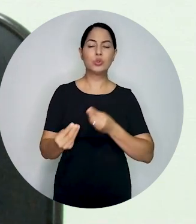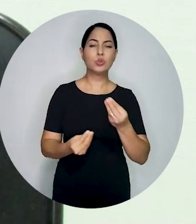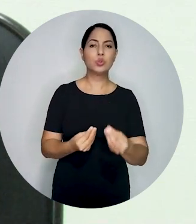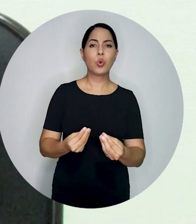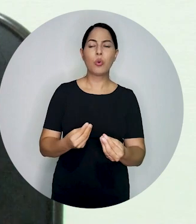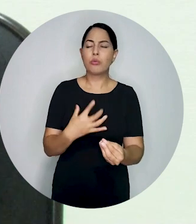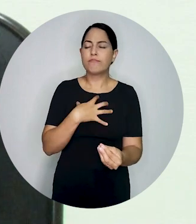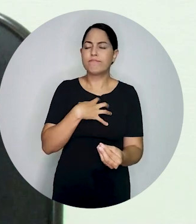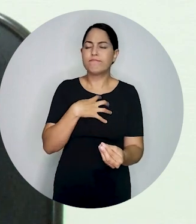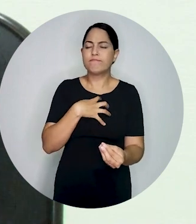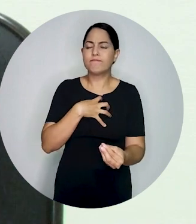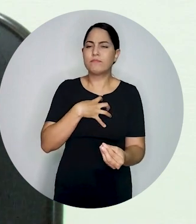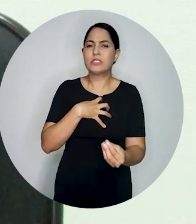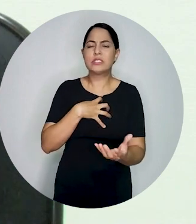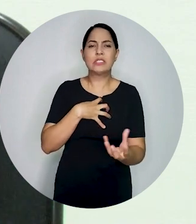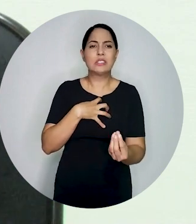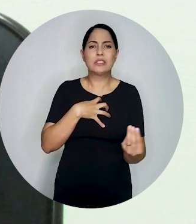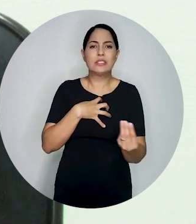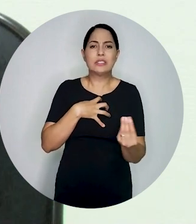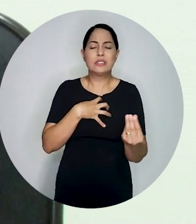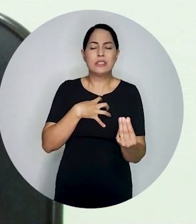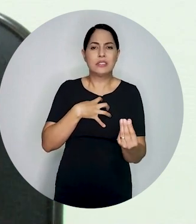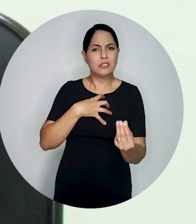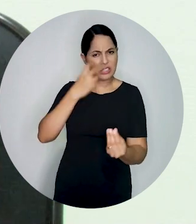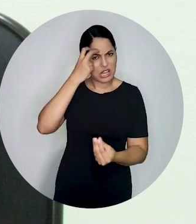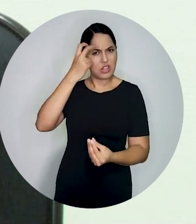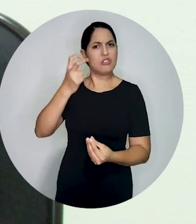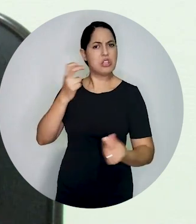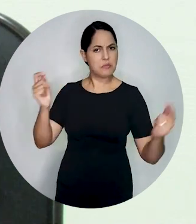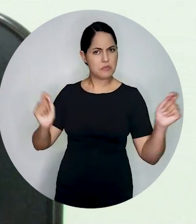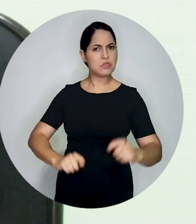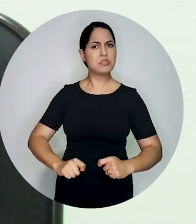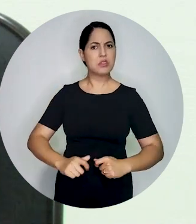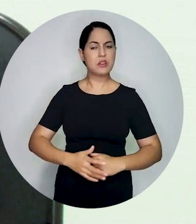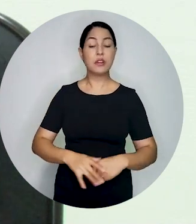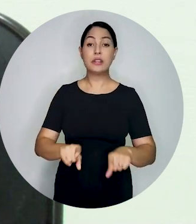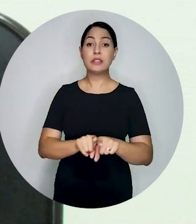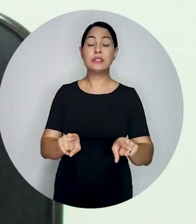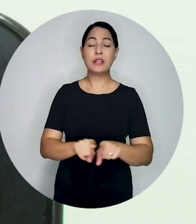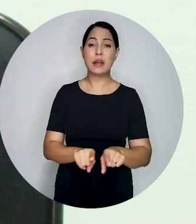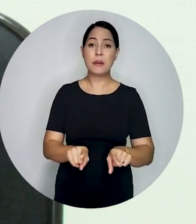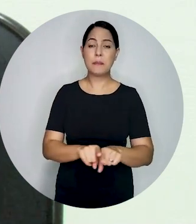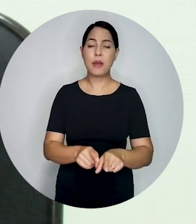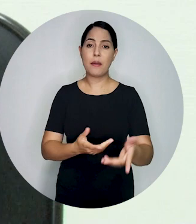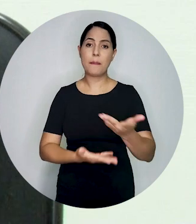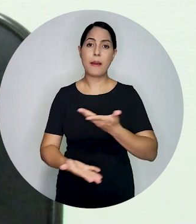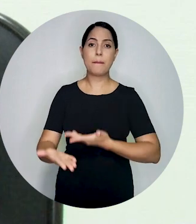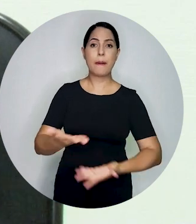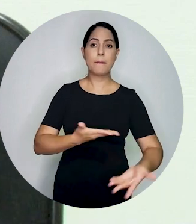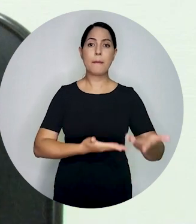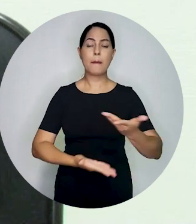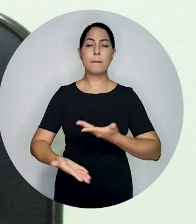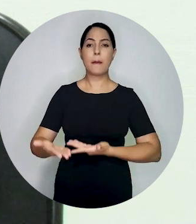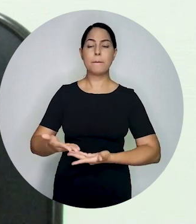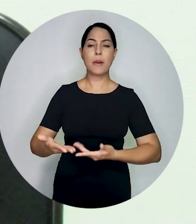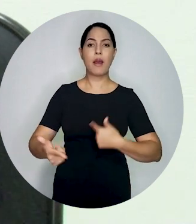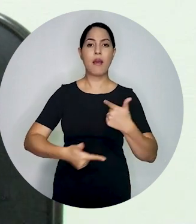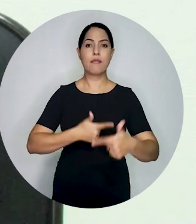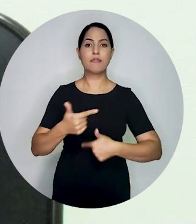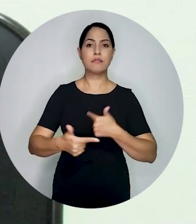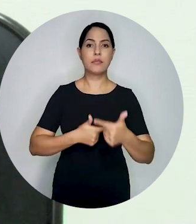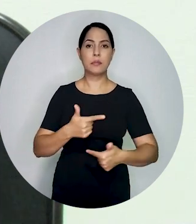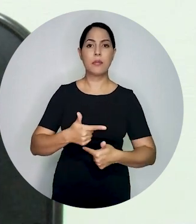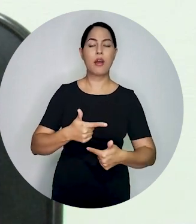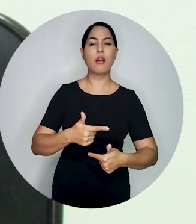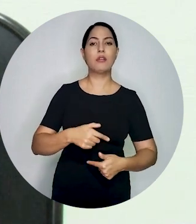cursos de inteligência emocional, assim como também de nichos de trabalho, falarmos de honorários, fazermos networking, quer